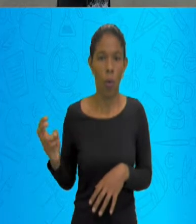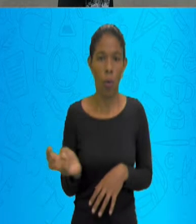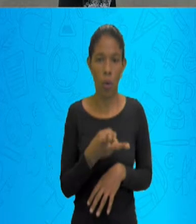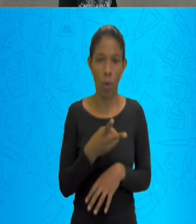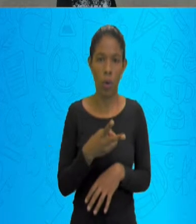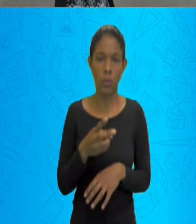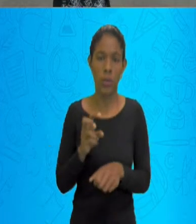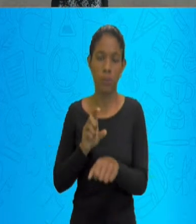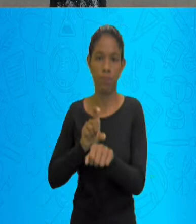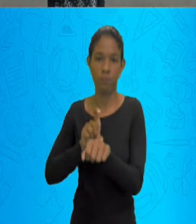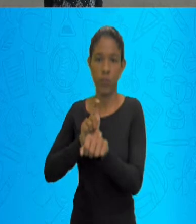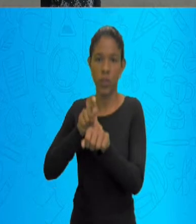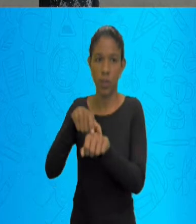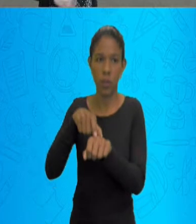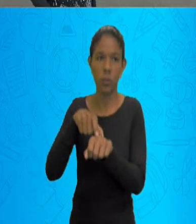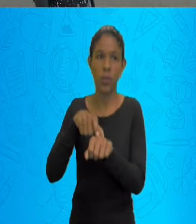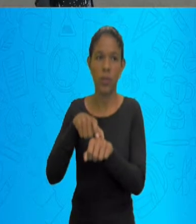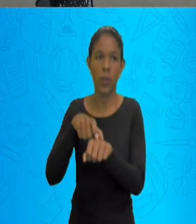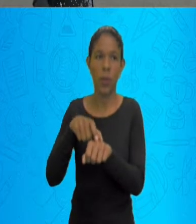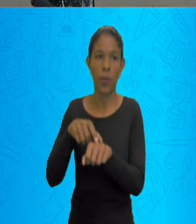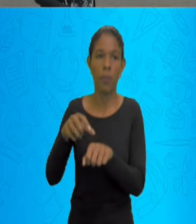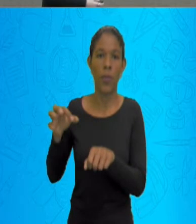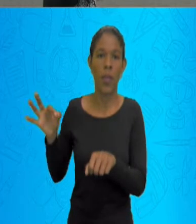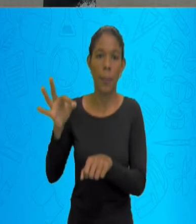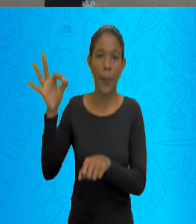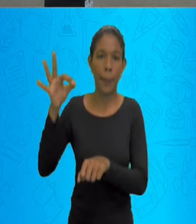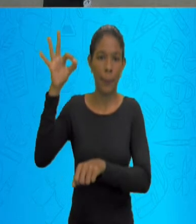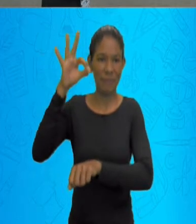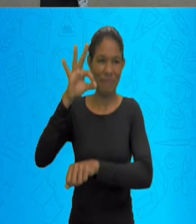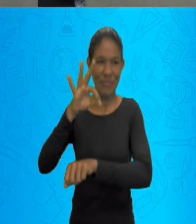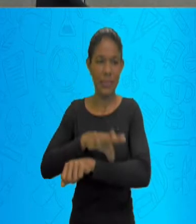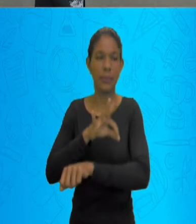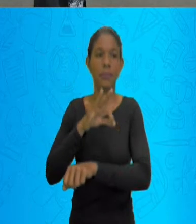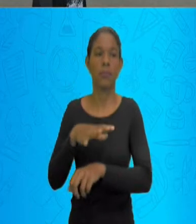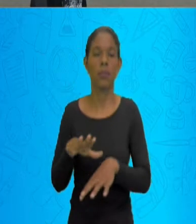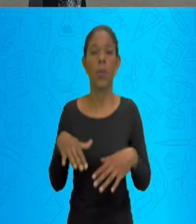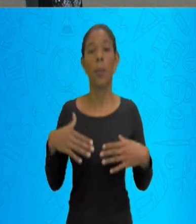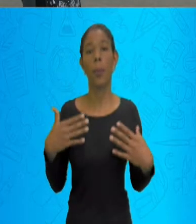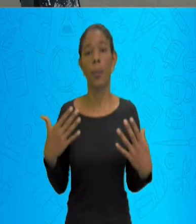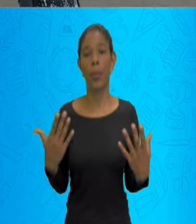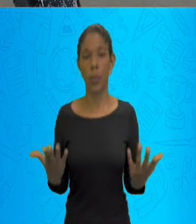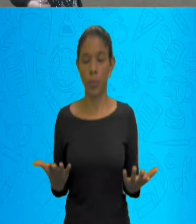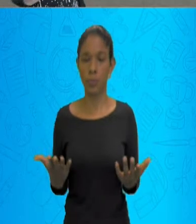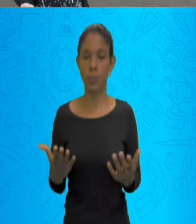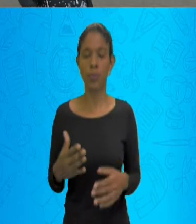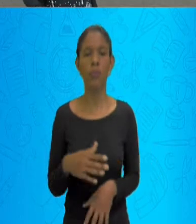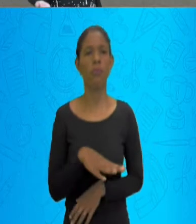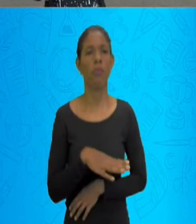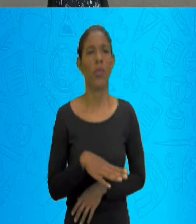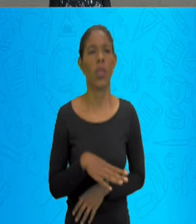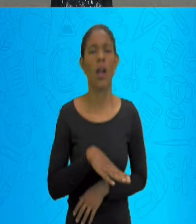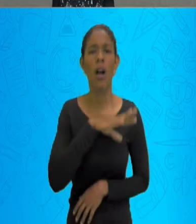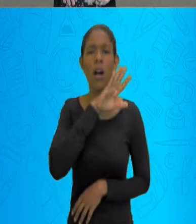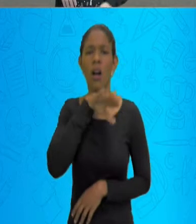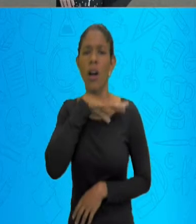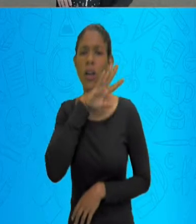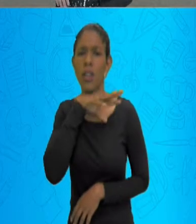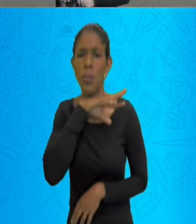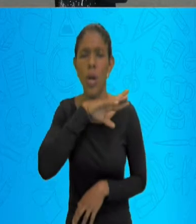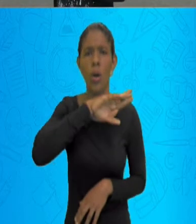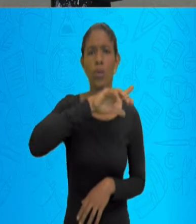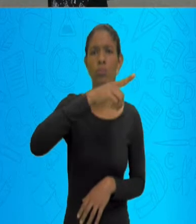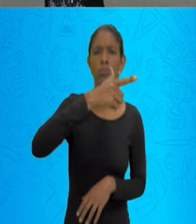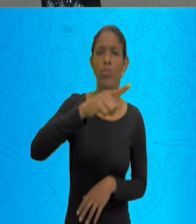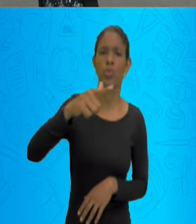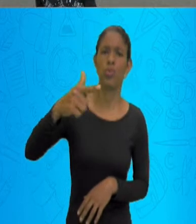nós temos uma vespa, tá? Bom, outros animais se adaptaram com